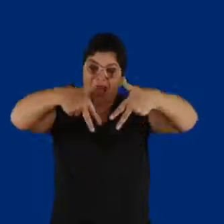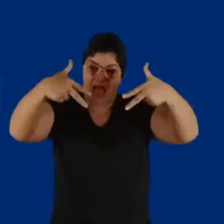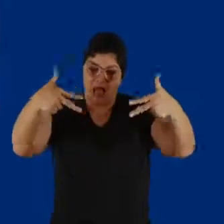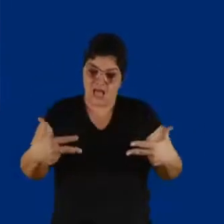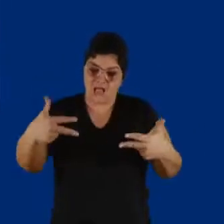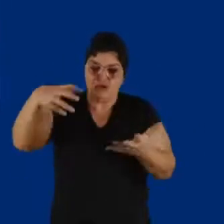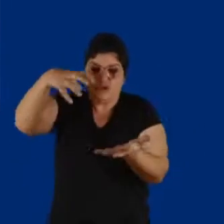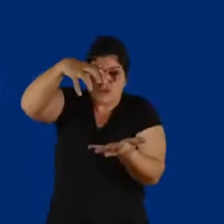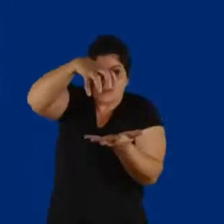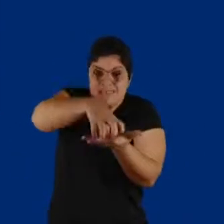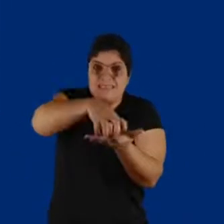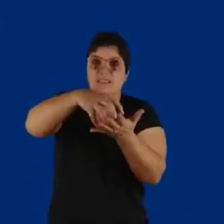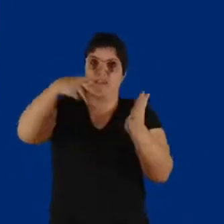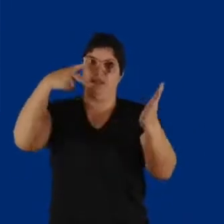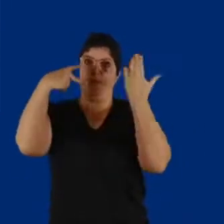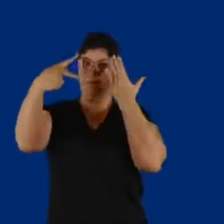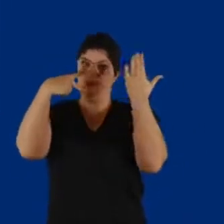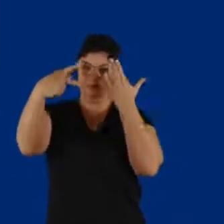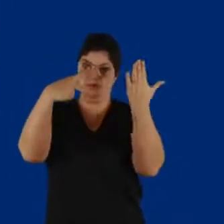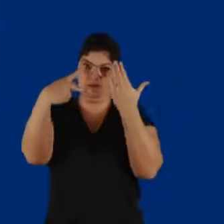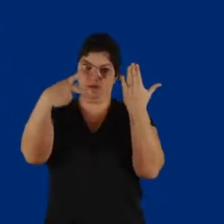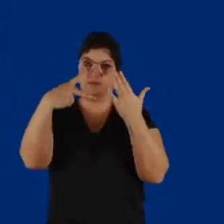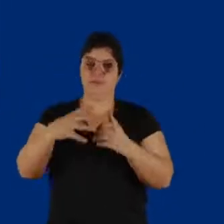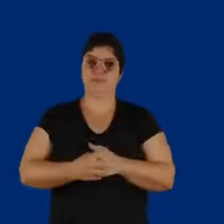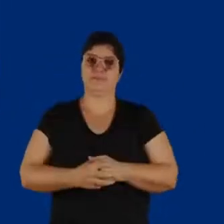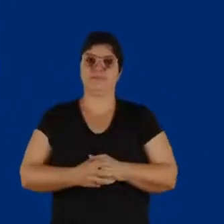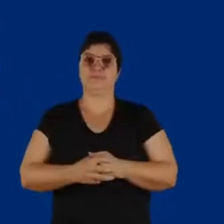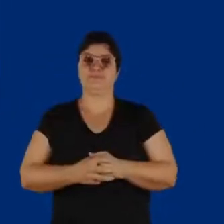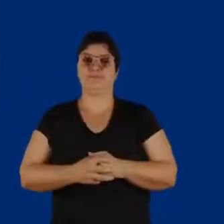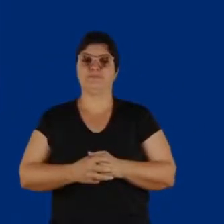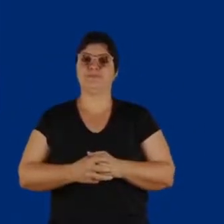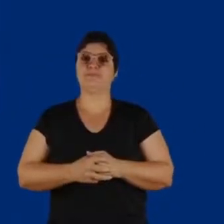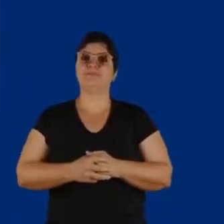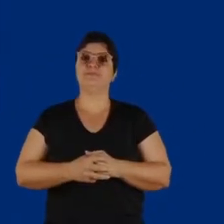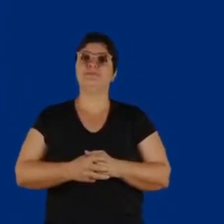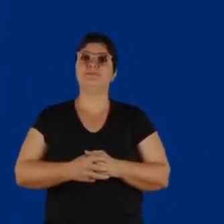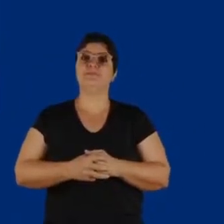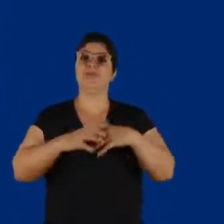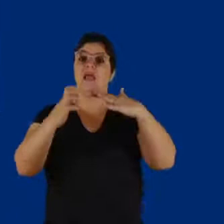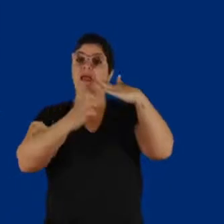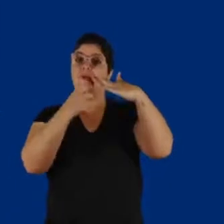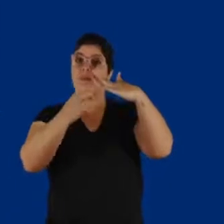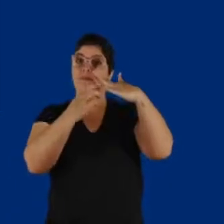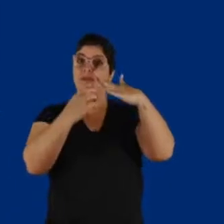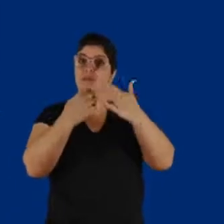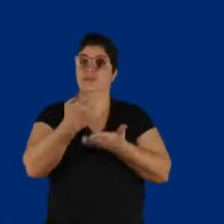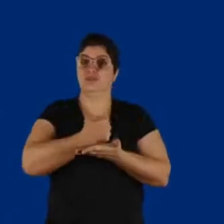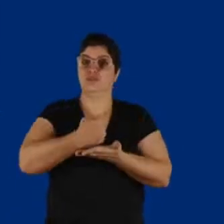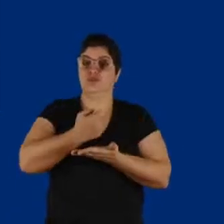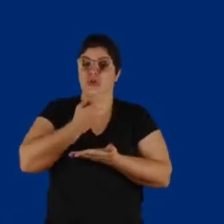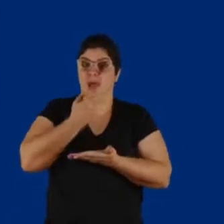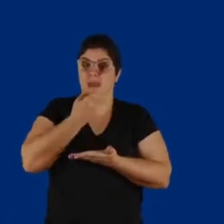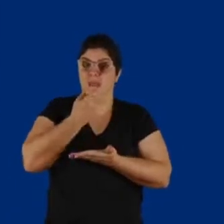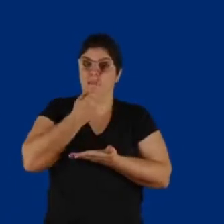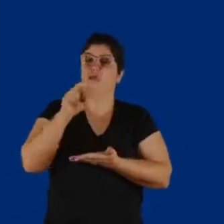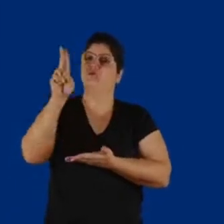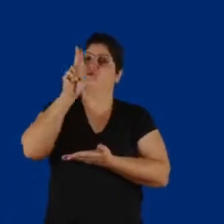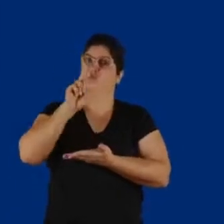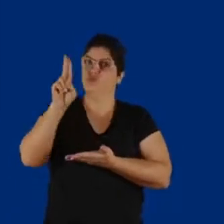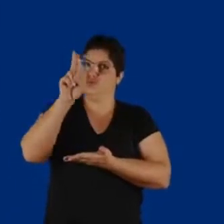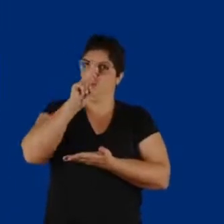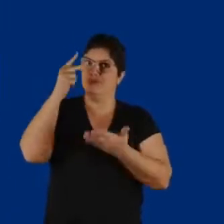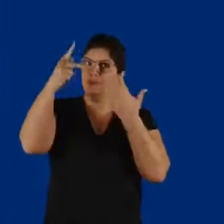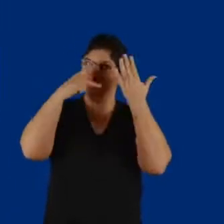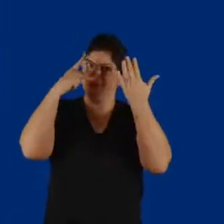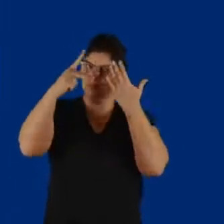psiquiatria. A psiquiatria tem sido usada pelas empresas farmacêuticas, por um lado, e, por outro